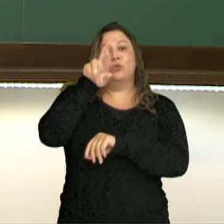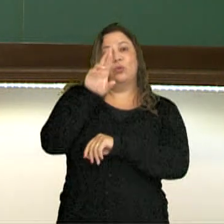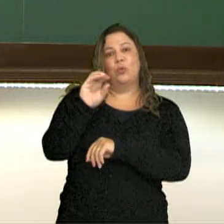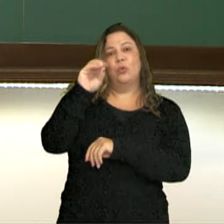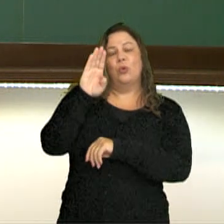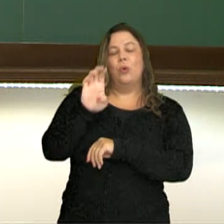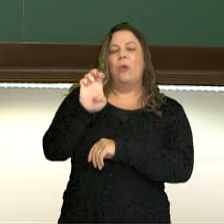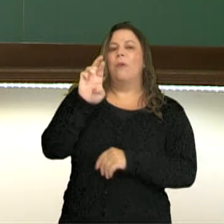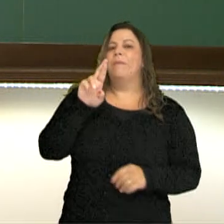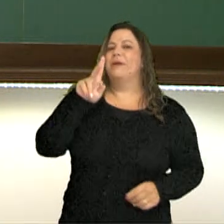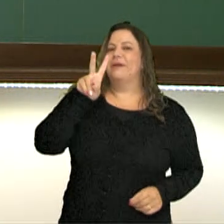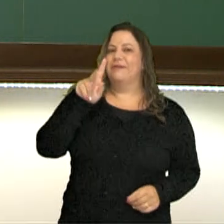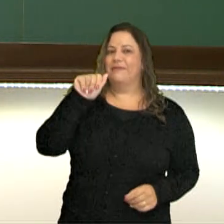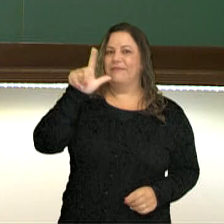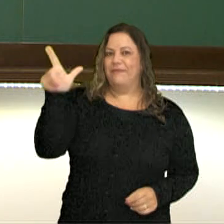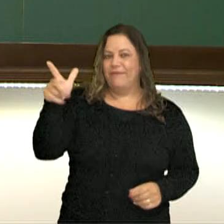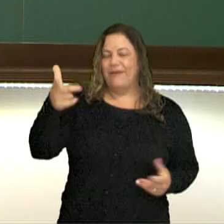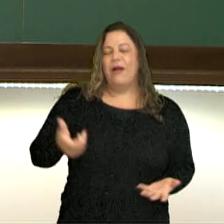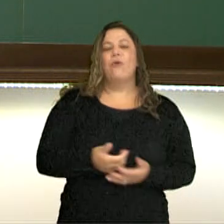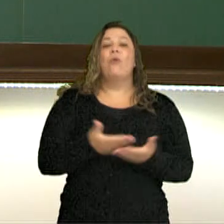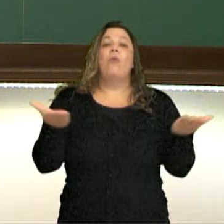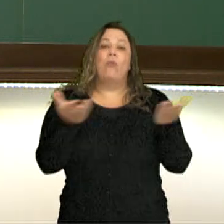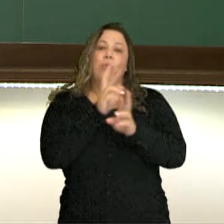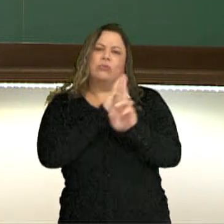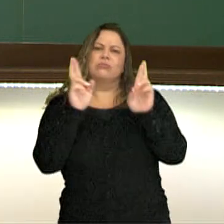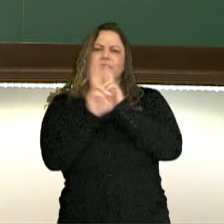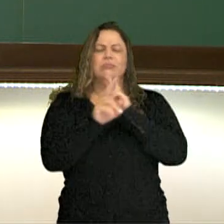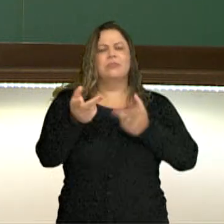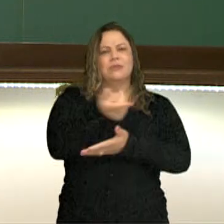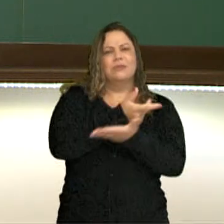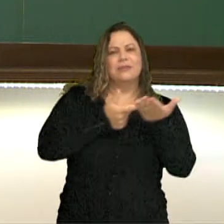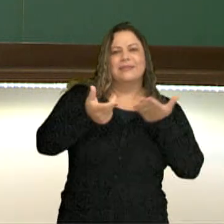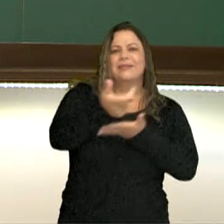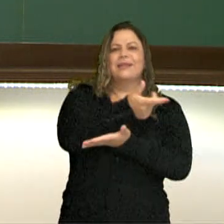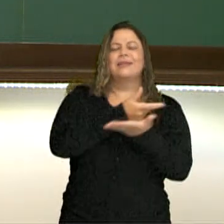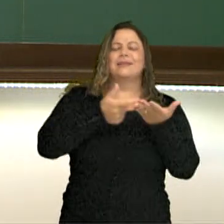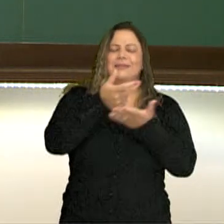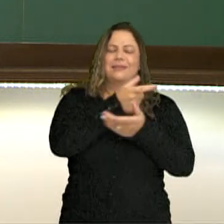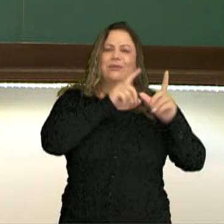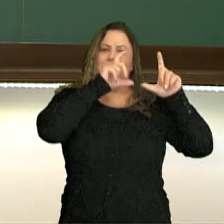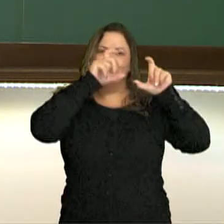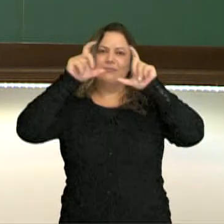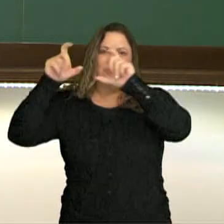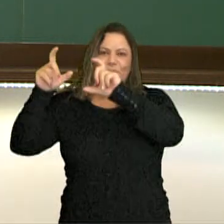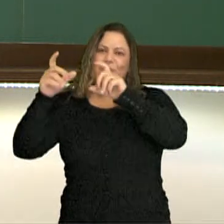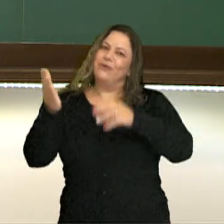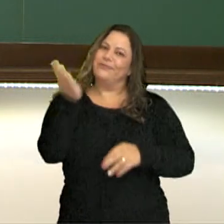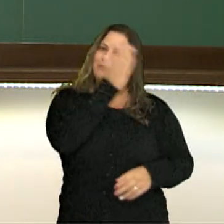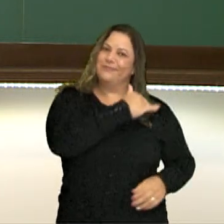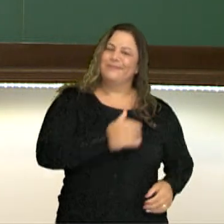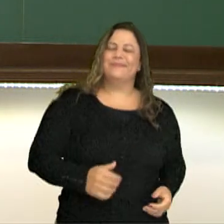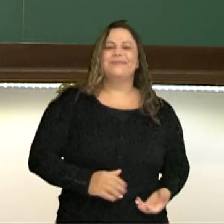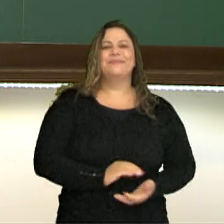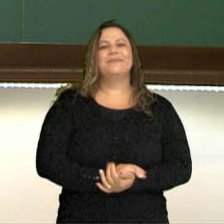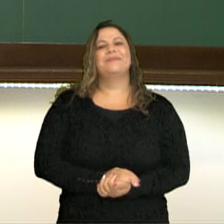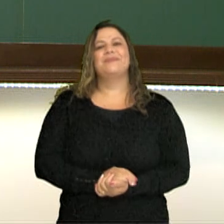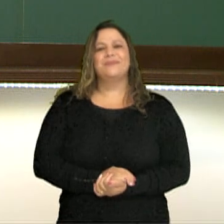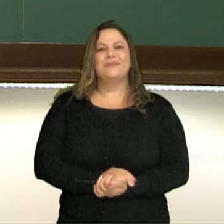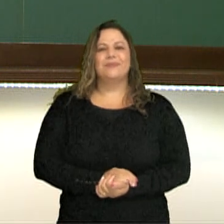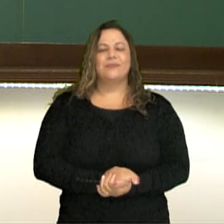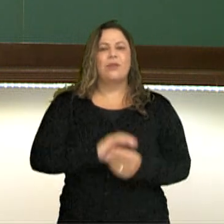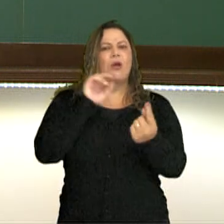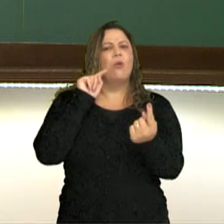hoje nós vamos falar sobre as relações entre desenho e fotografia. Vem comigo!